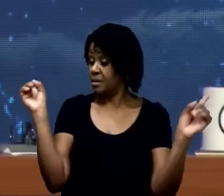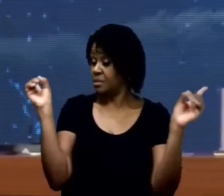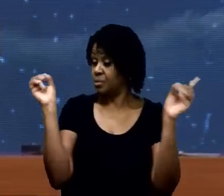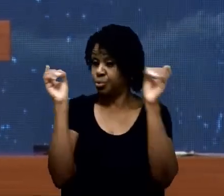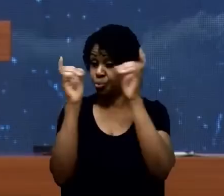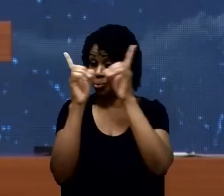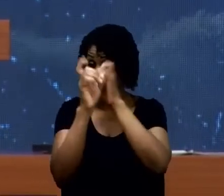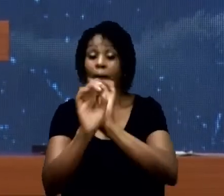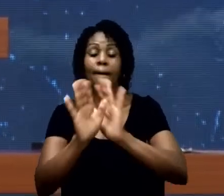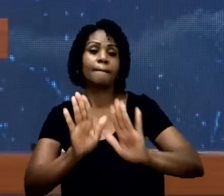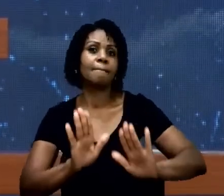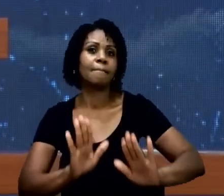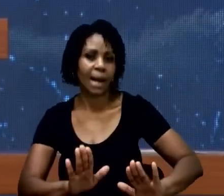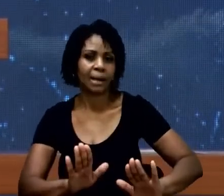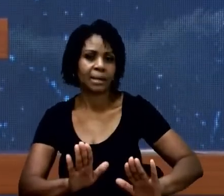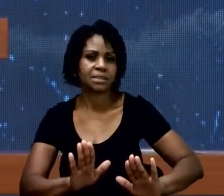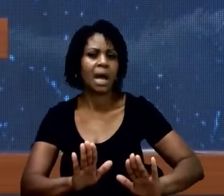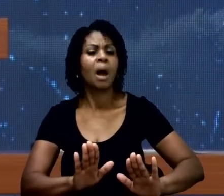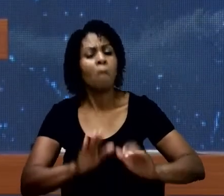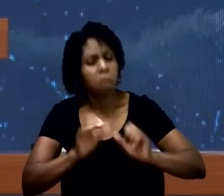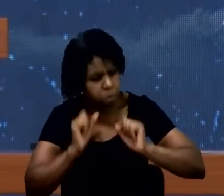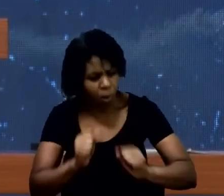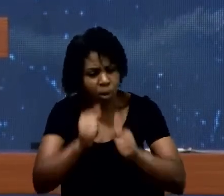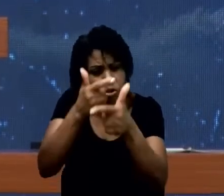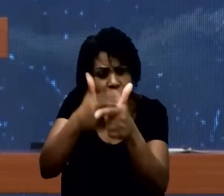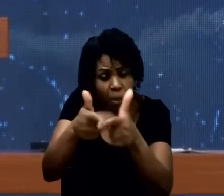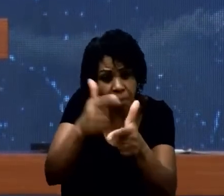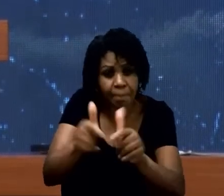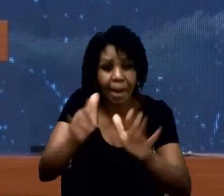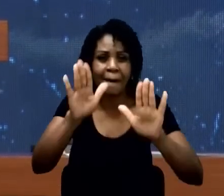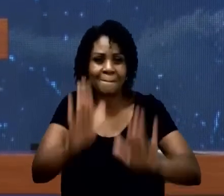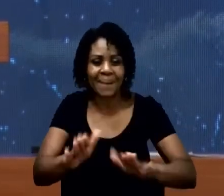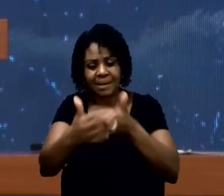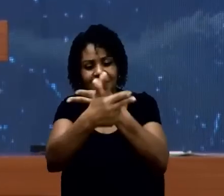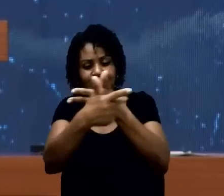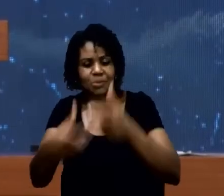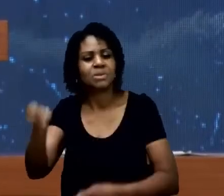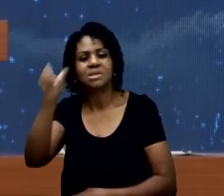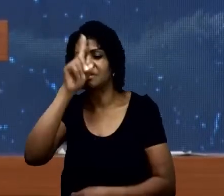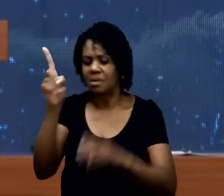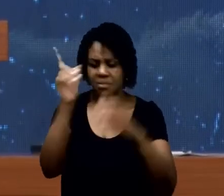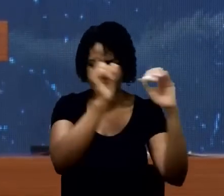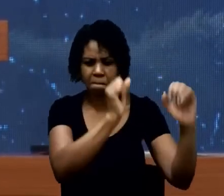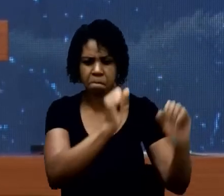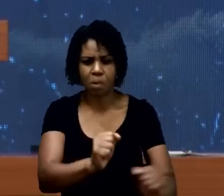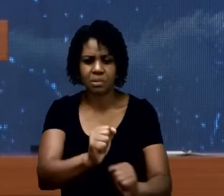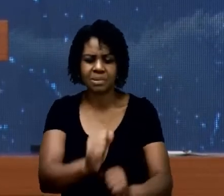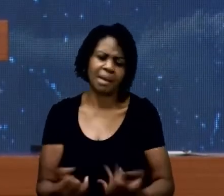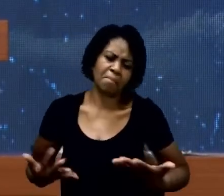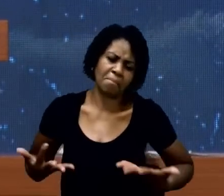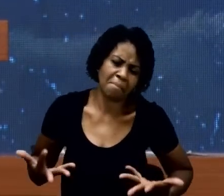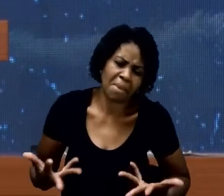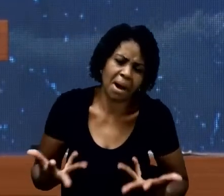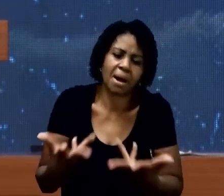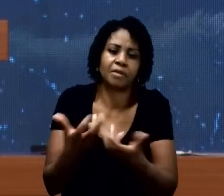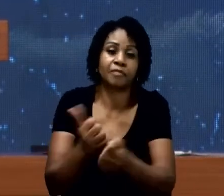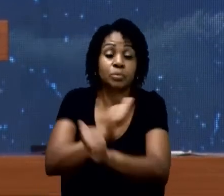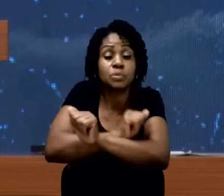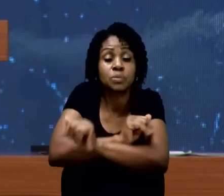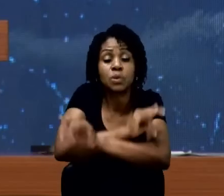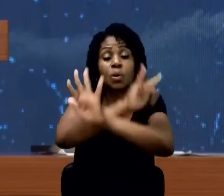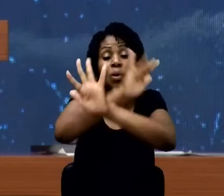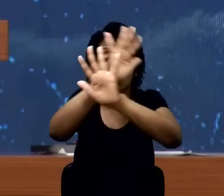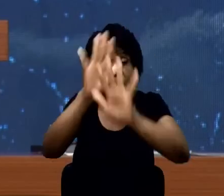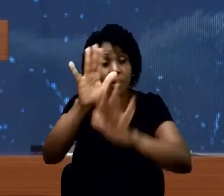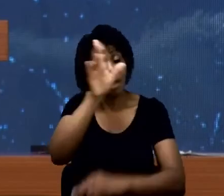Mas não é, é uma onda grande. Agora, a onda de Deus é um tsunami de poder, de glória. Ela vai,